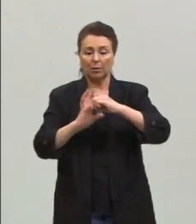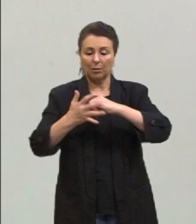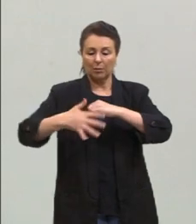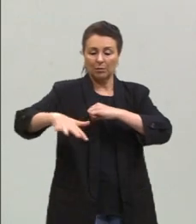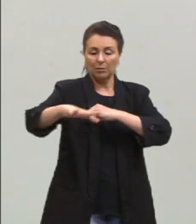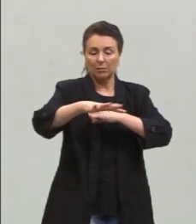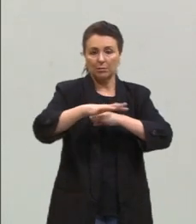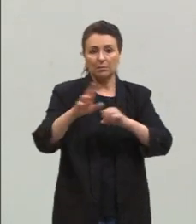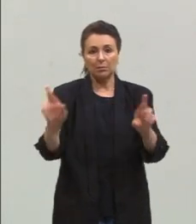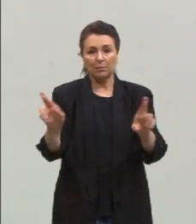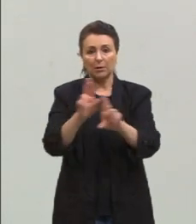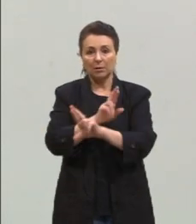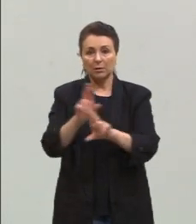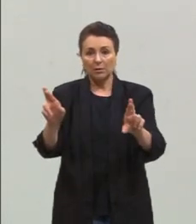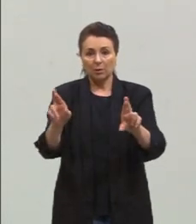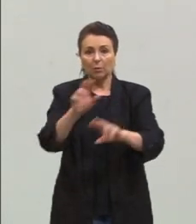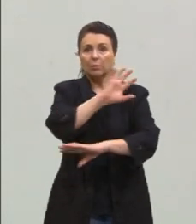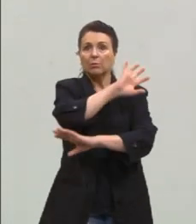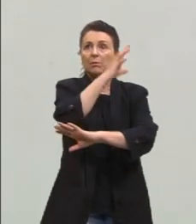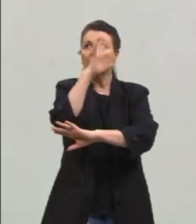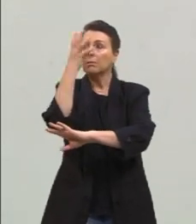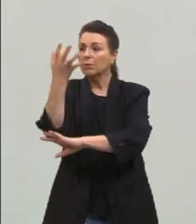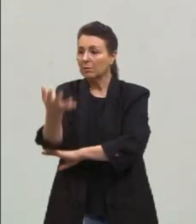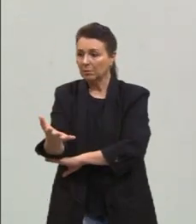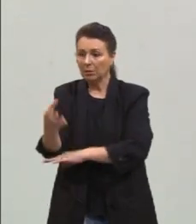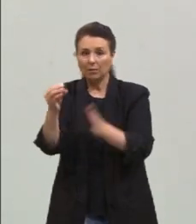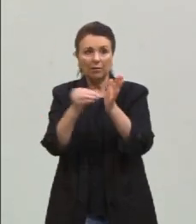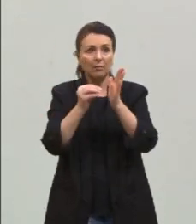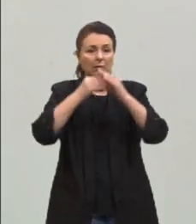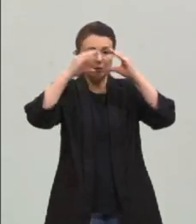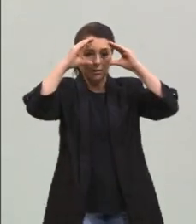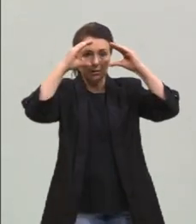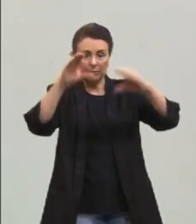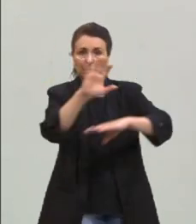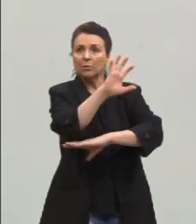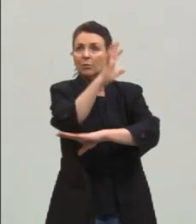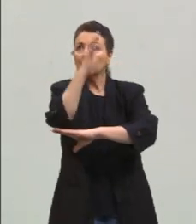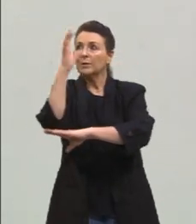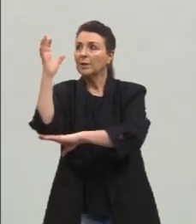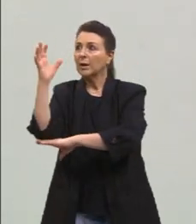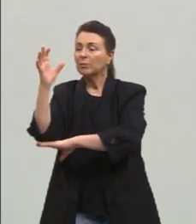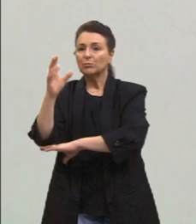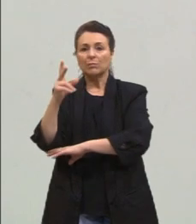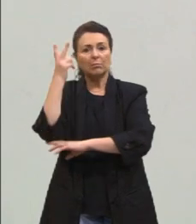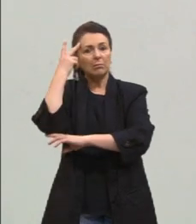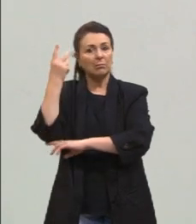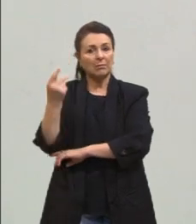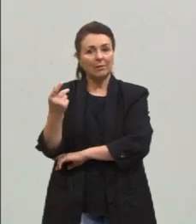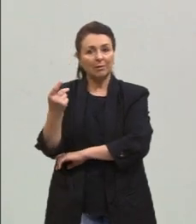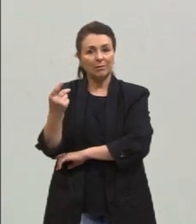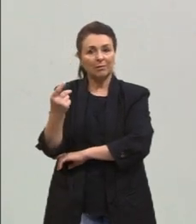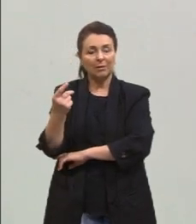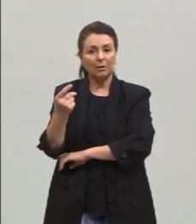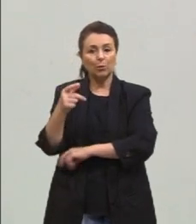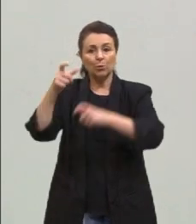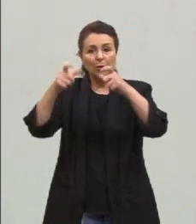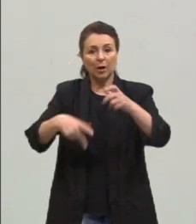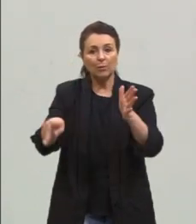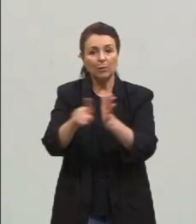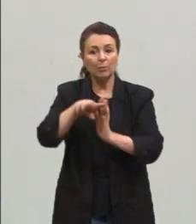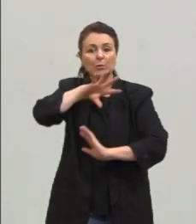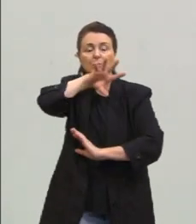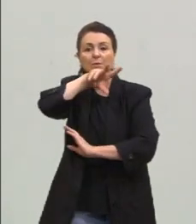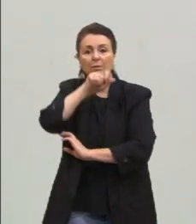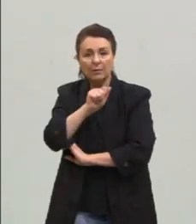sim com esse desmatamento com essa falta de respeito a um ambiente selvagem para que os animais possam existir né e Eles também precisam de uma área